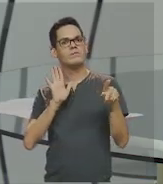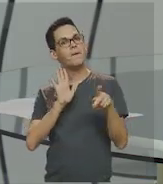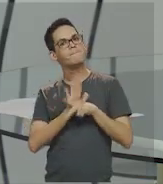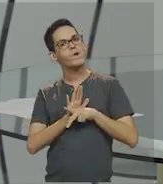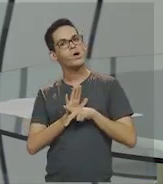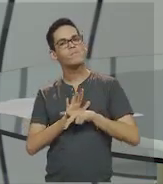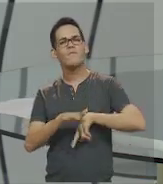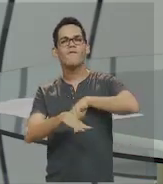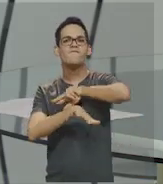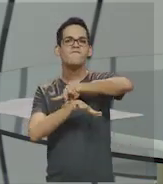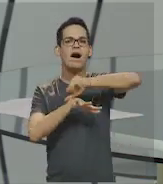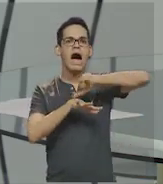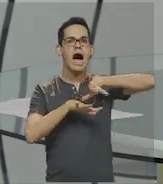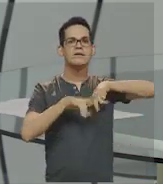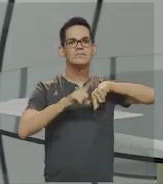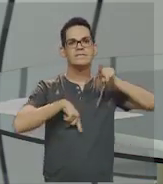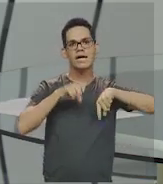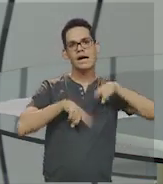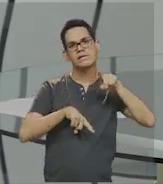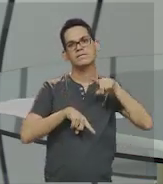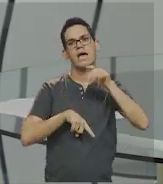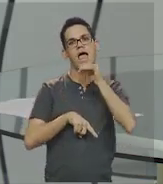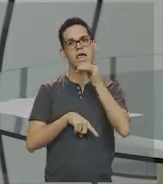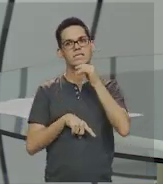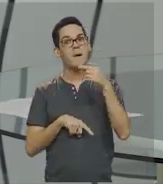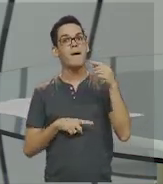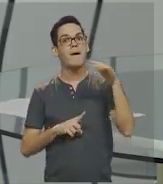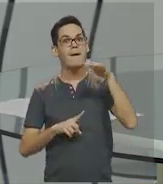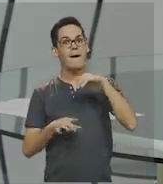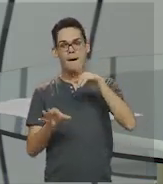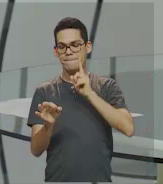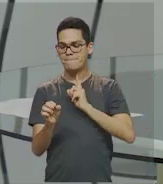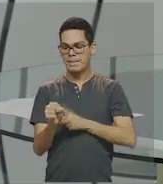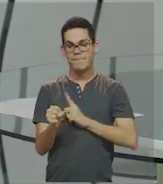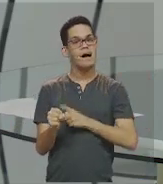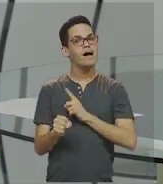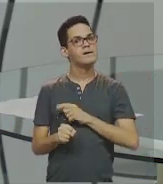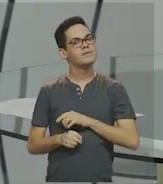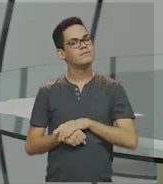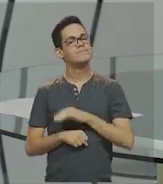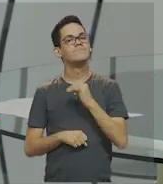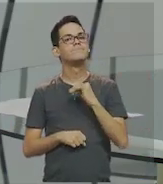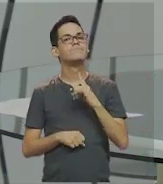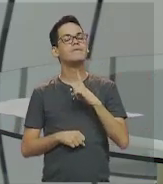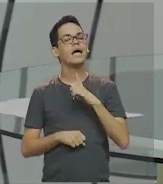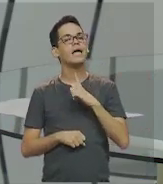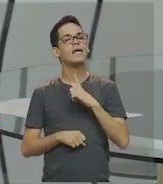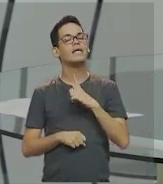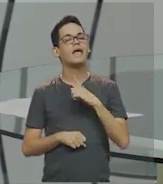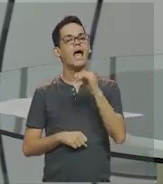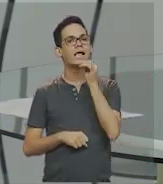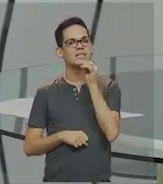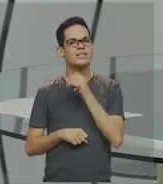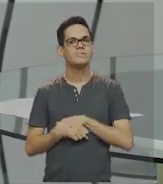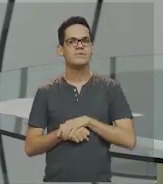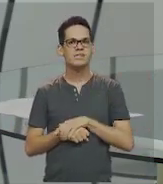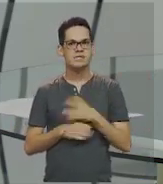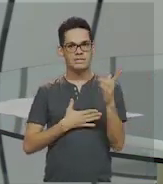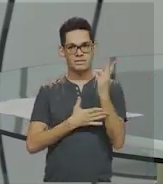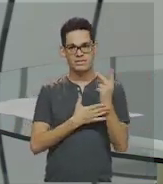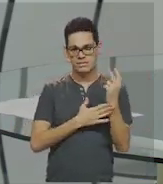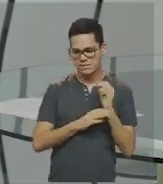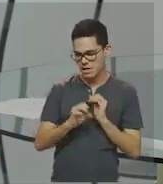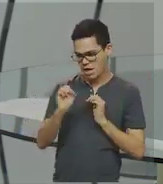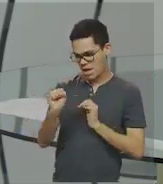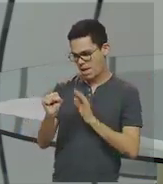N materiais, com o próprio prego, né? A pessoa, de acordo com a imagem, ela vai